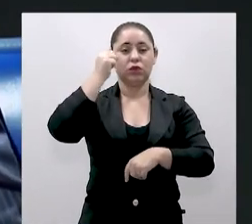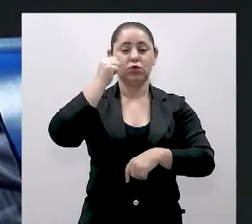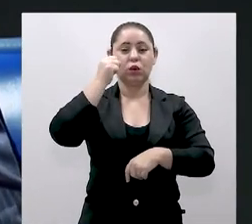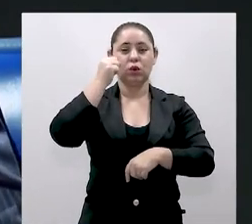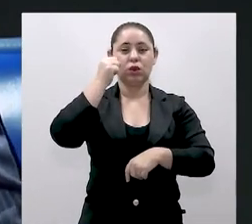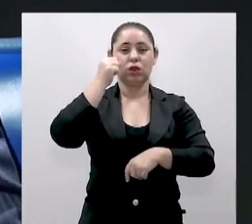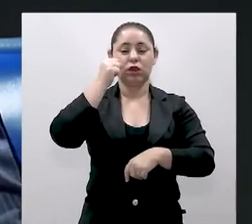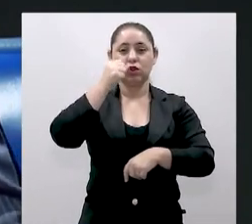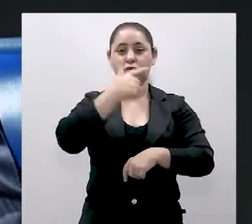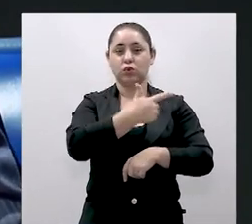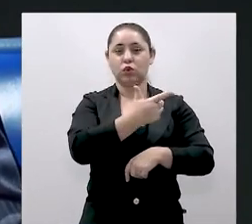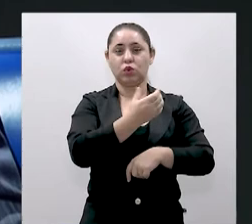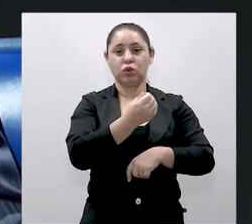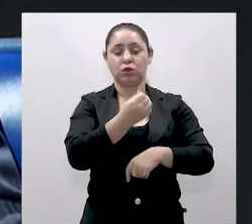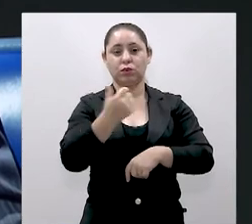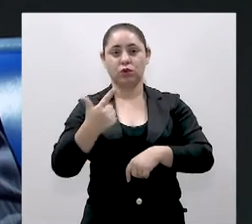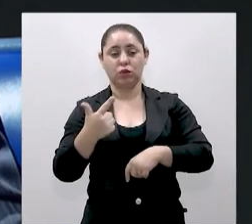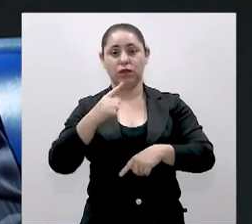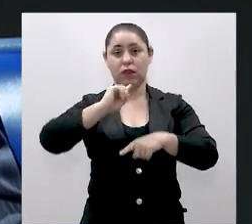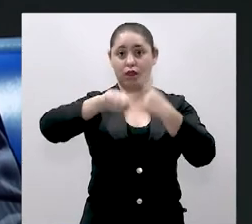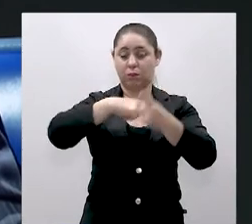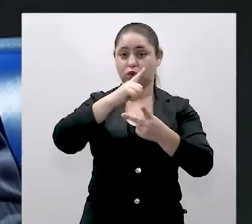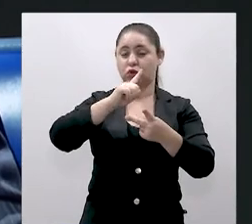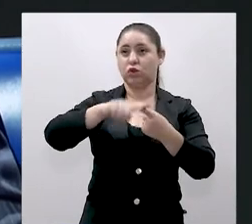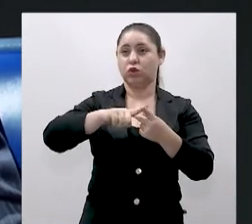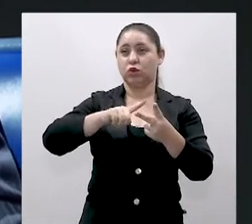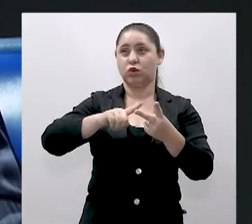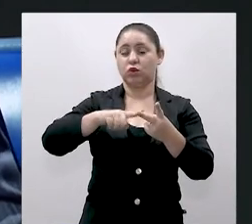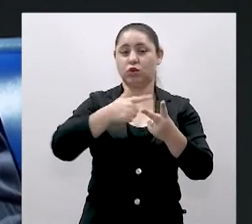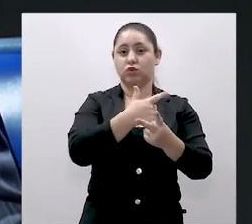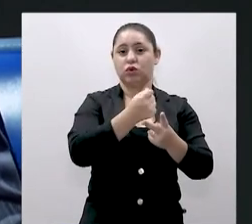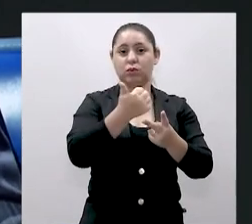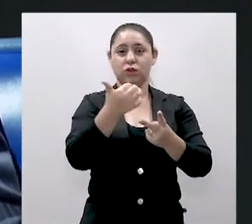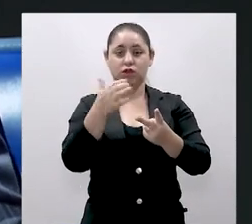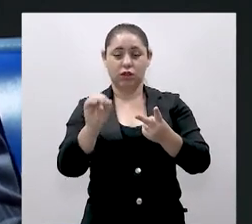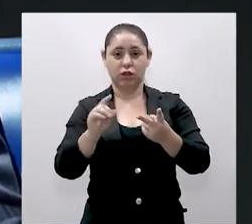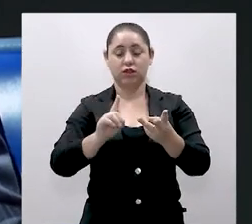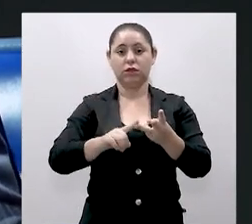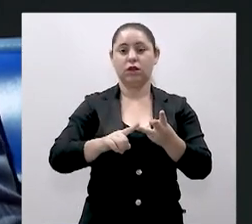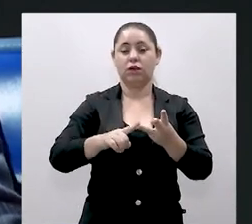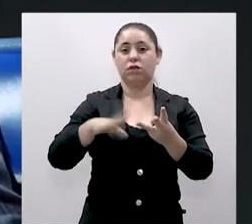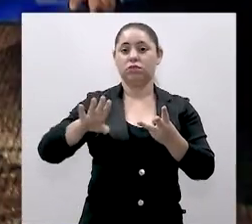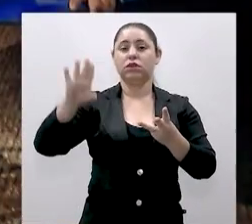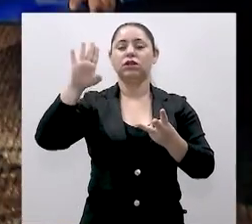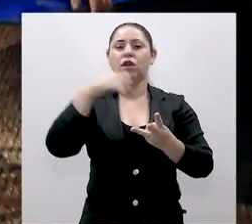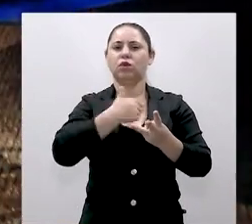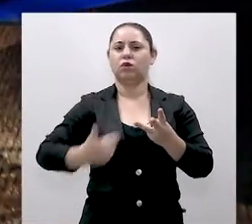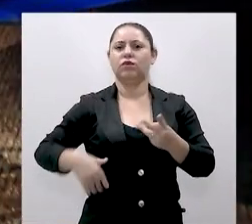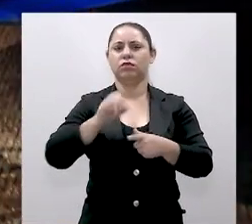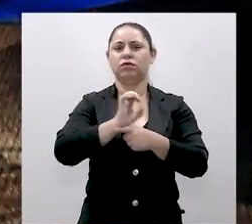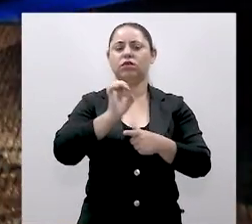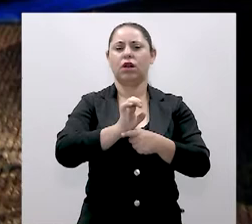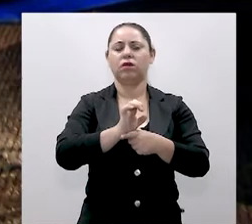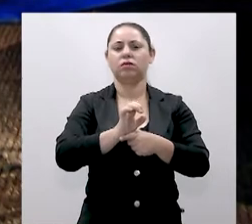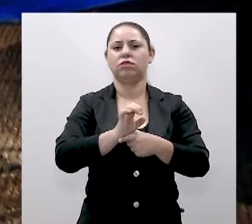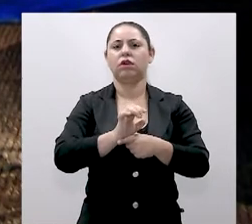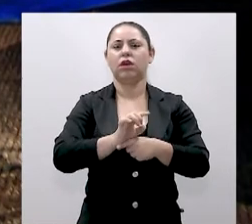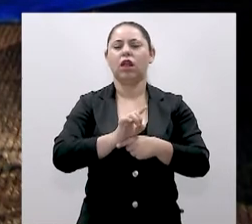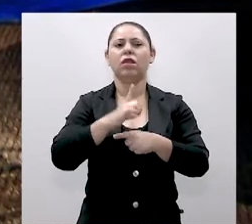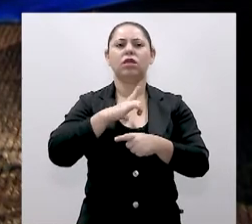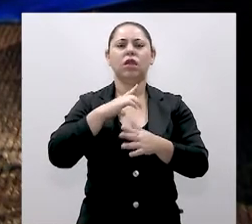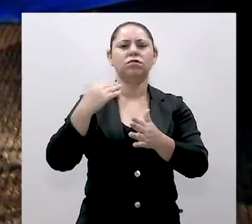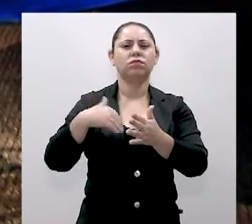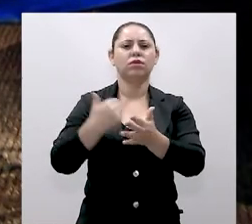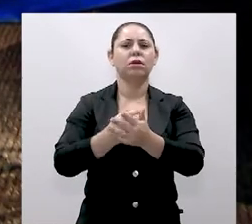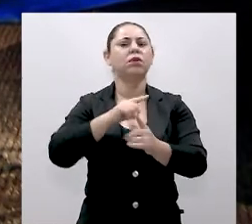desde 2002 Senador se reelegeu em 2010 foi candidato ao Governo do Estado em 2014 trator tem